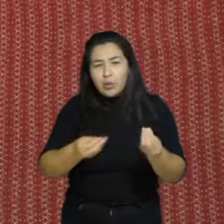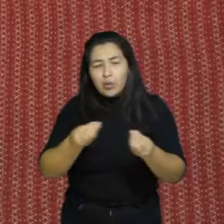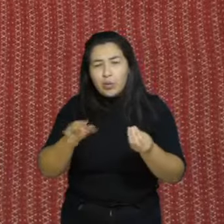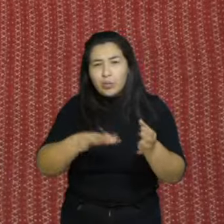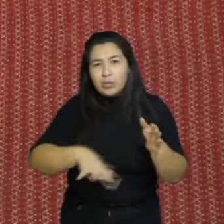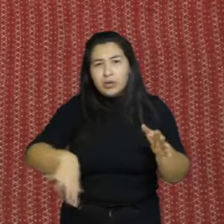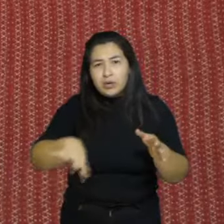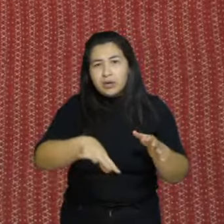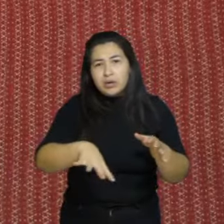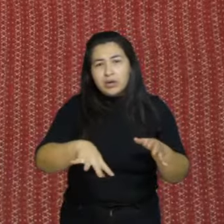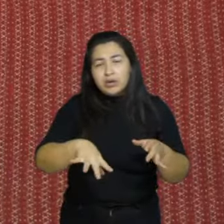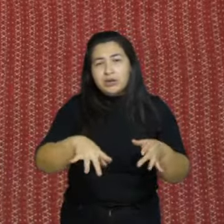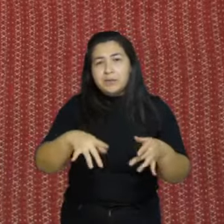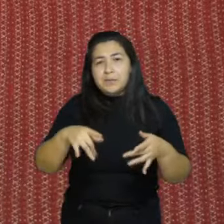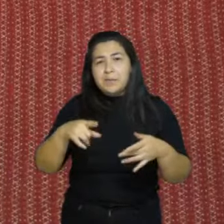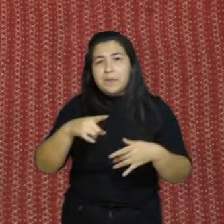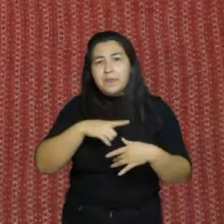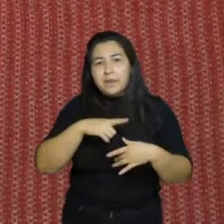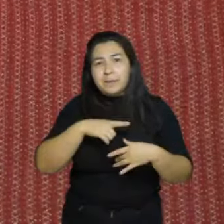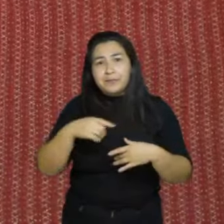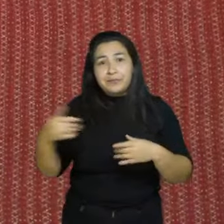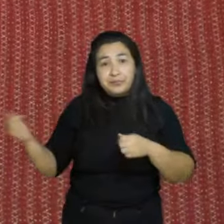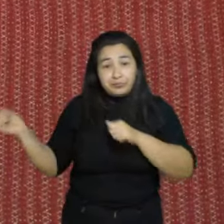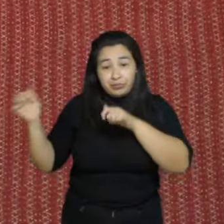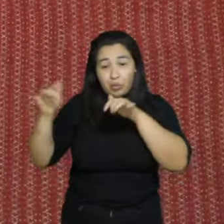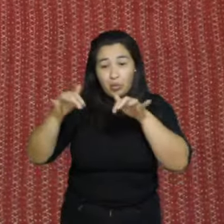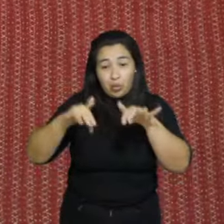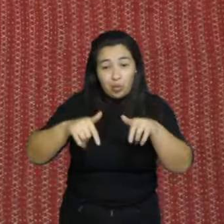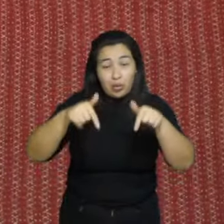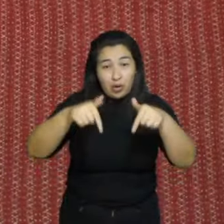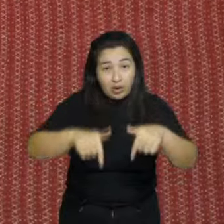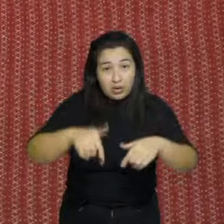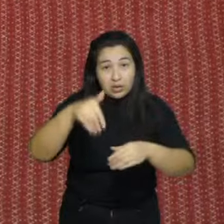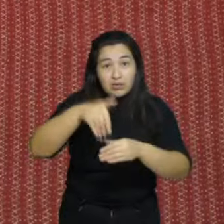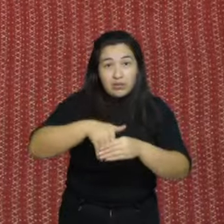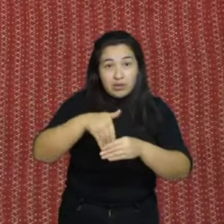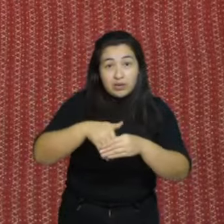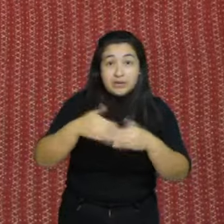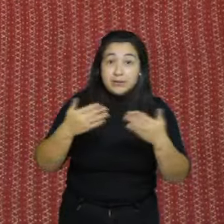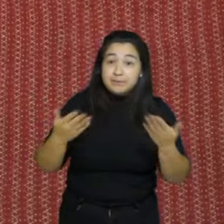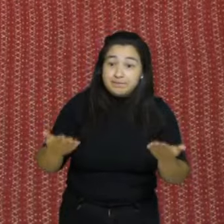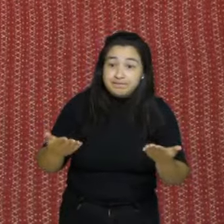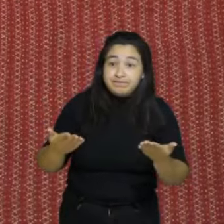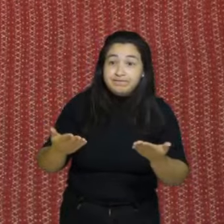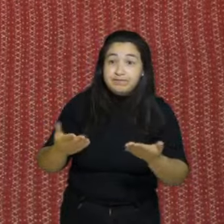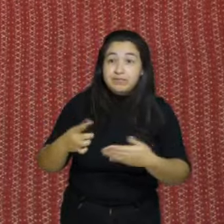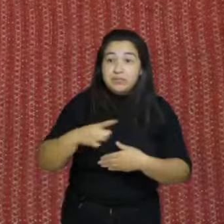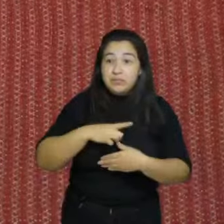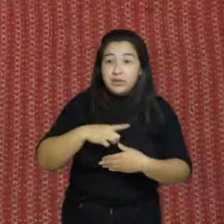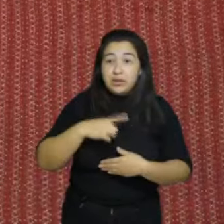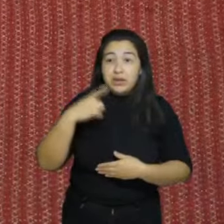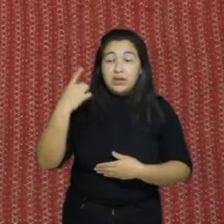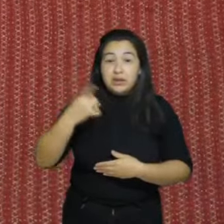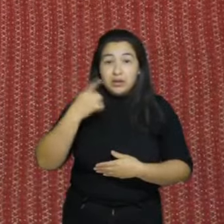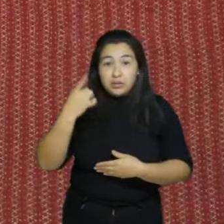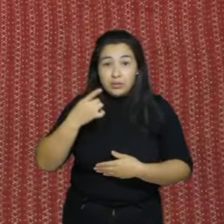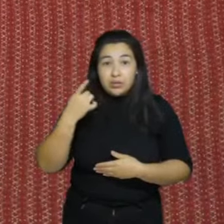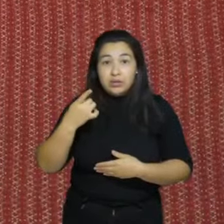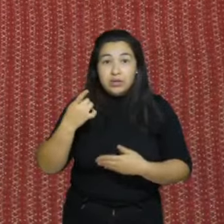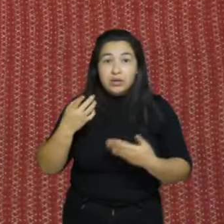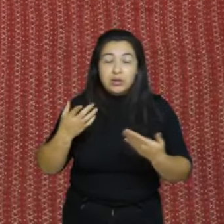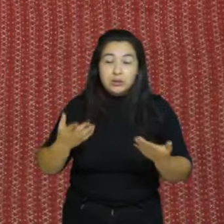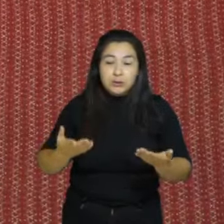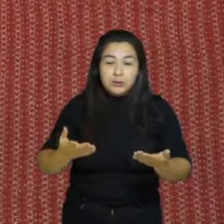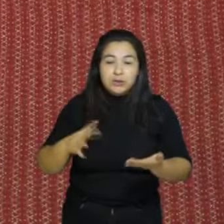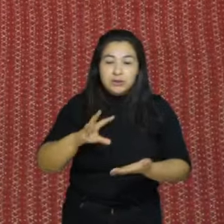para acompanhar justamente essa votação que infelizmente somos frustrados pela questão de quórum neste momento então eu quero aqui